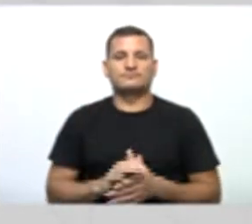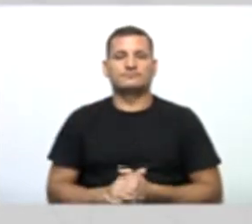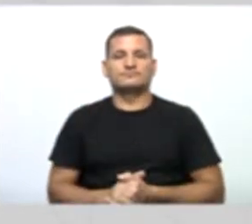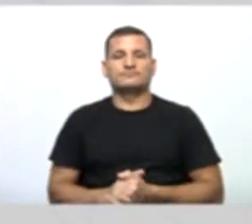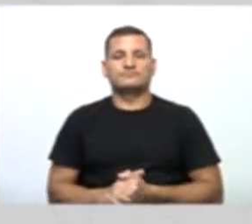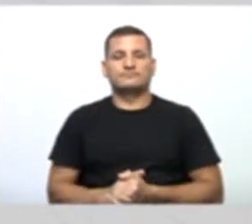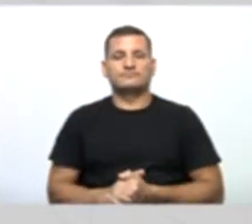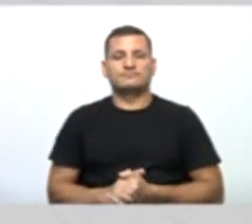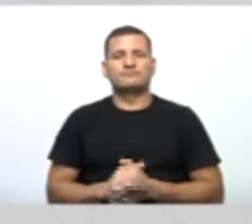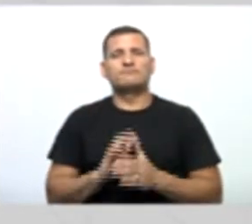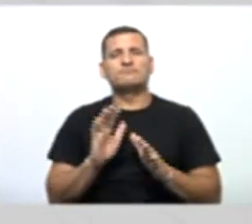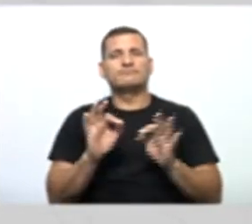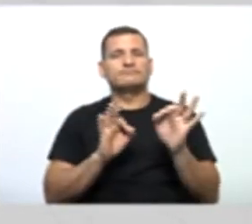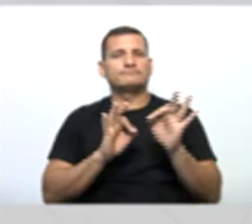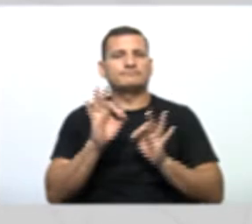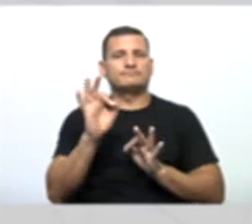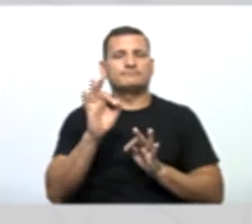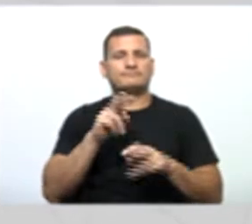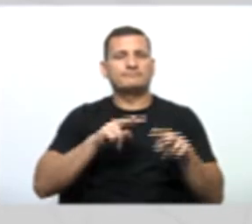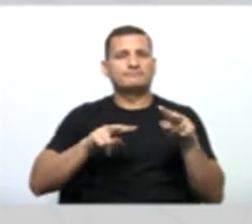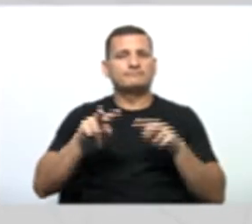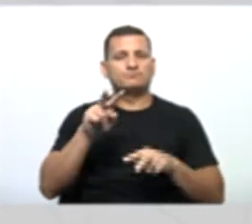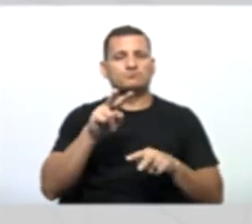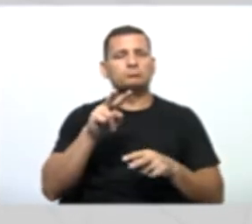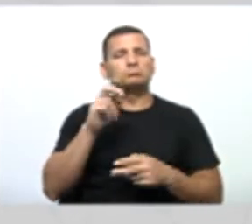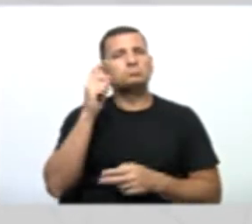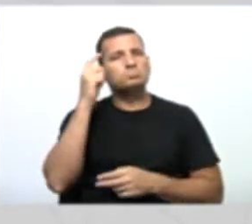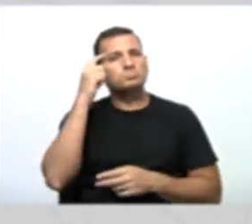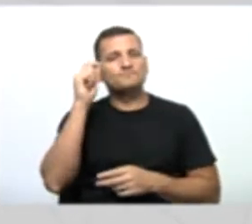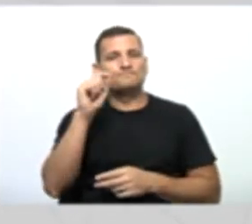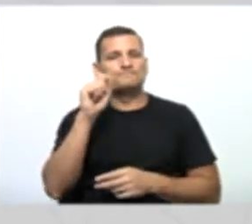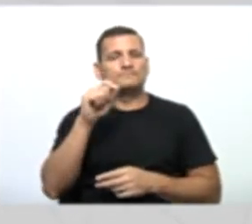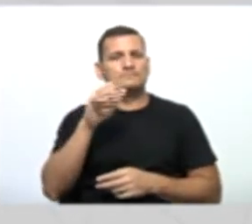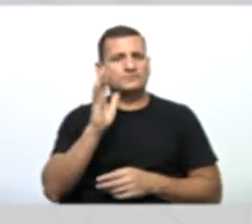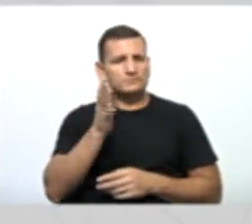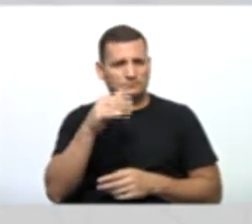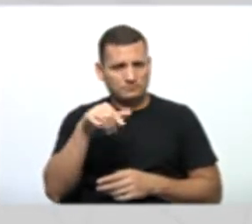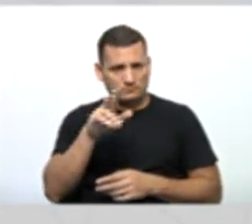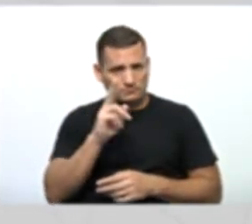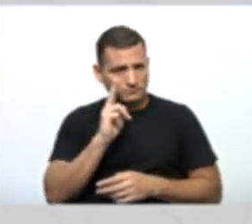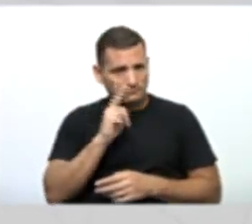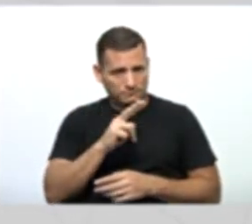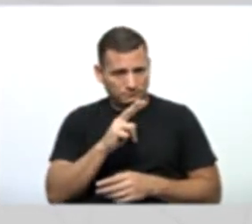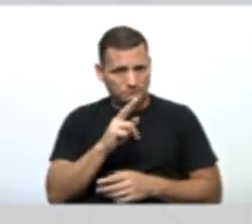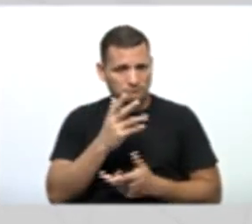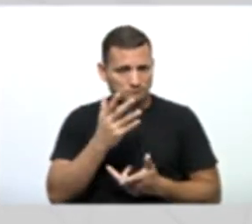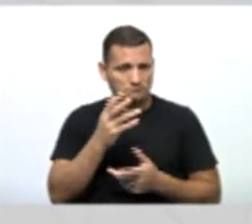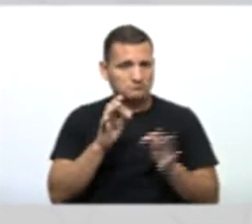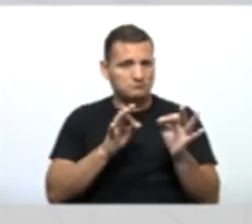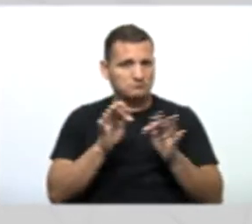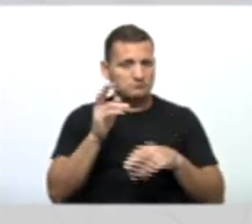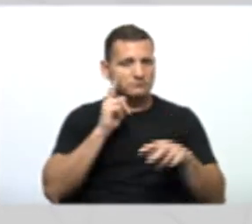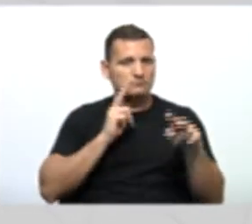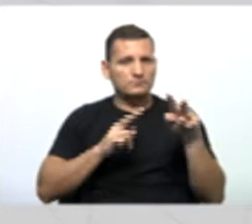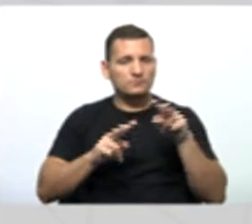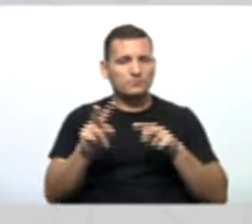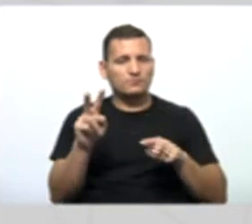bem, planejamento visual. Eu acredito que vocês já ouviram falar sobre planejamento visual, mas